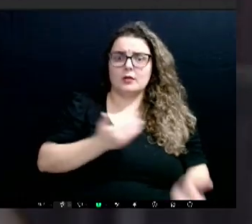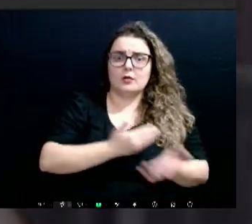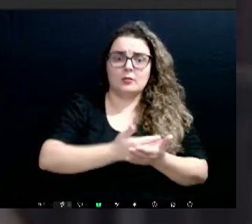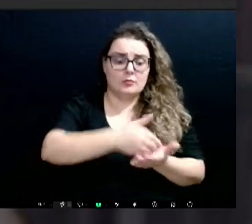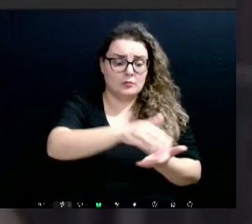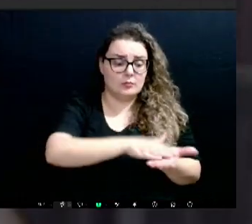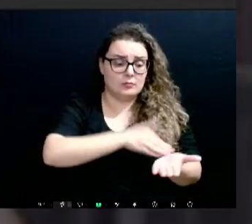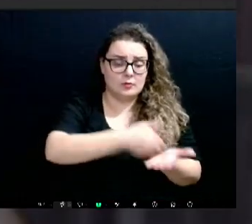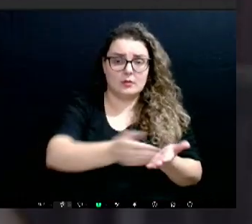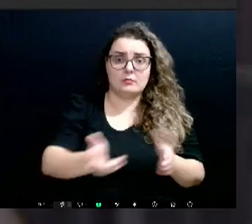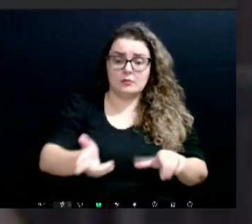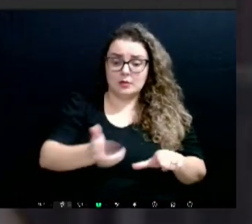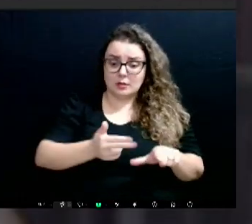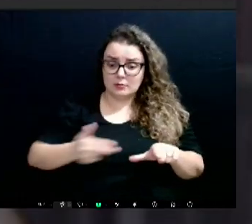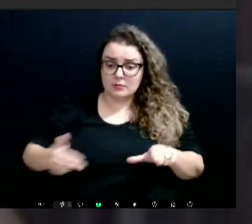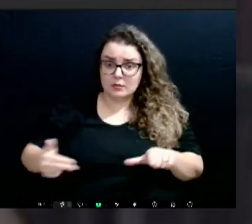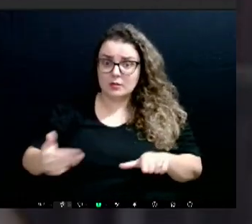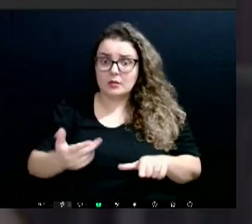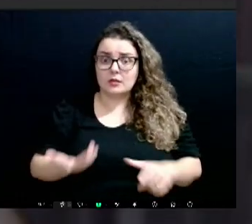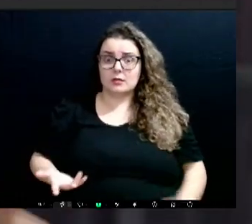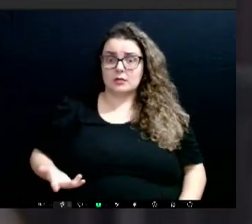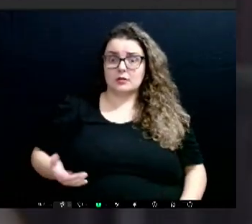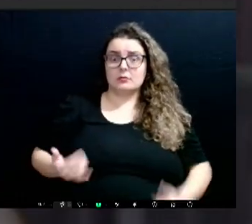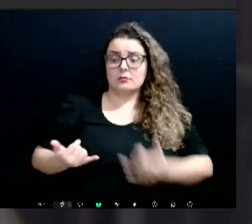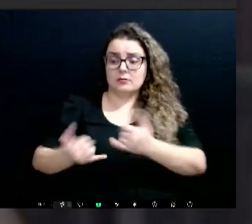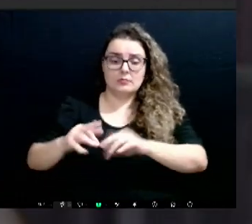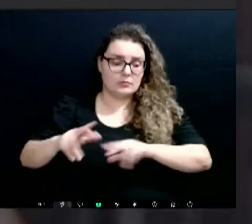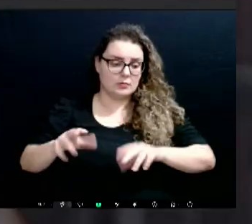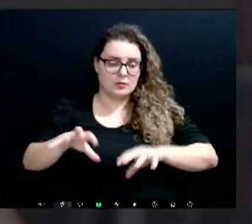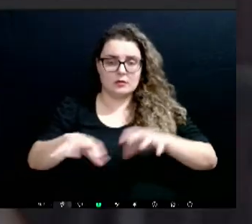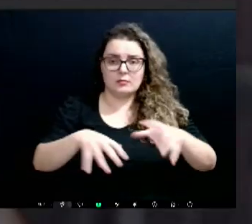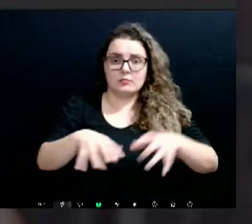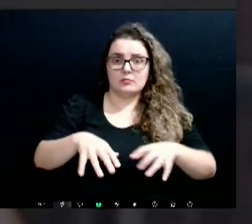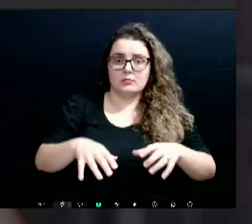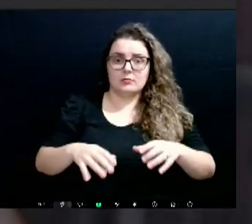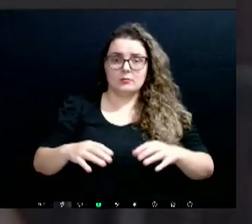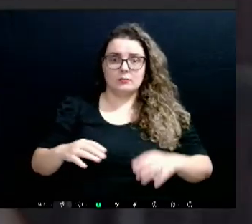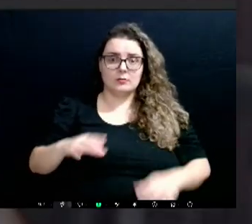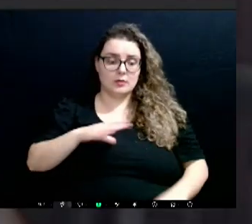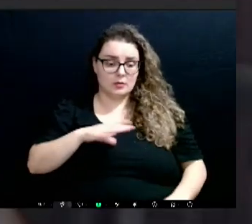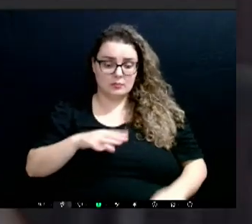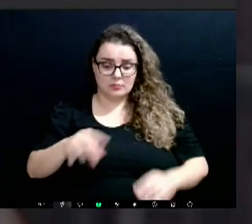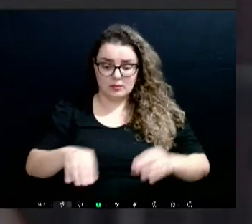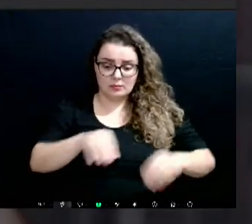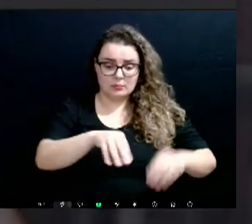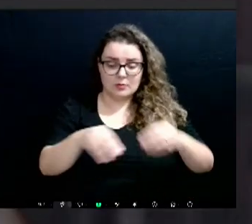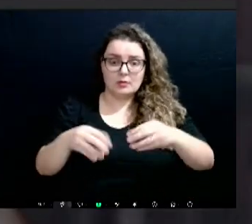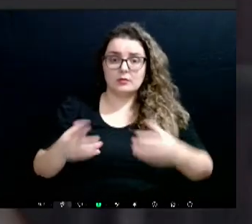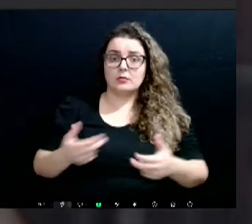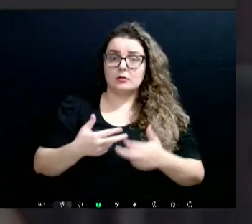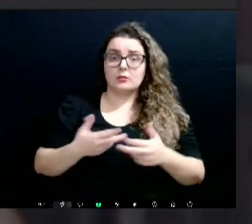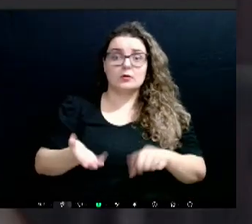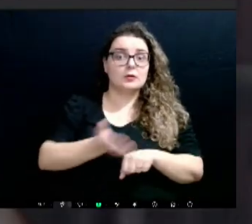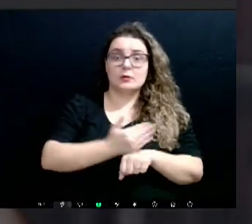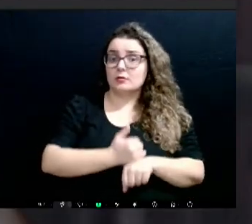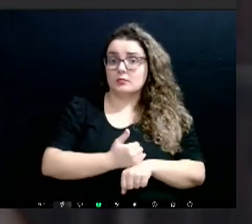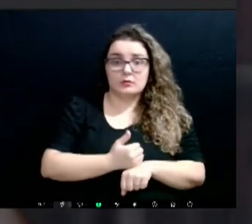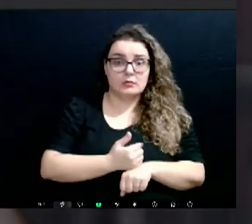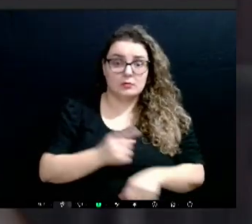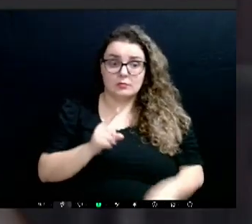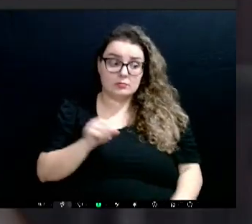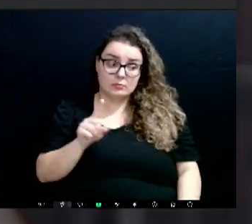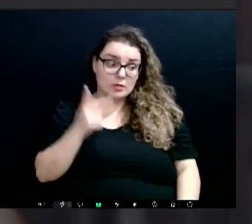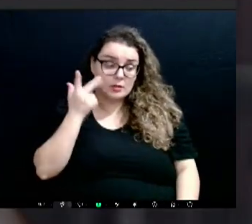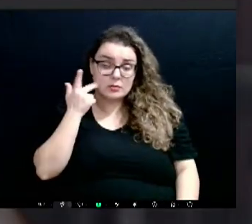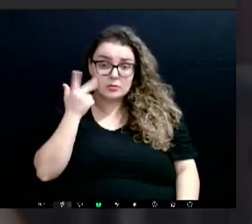desenha, ela pega lá os brinquedinhos e monta a cidade e vai, coisas que antes não